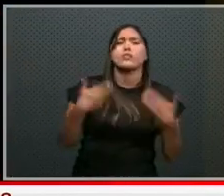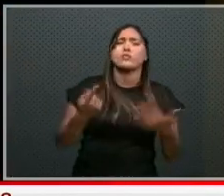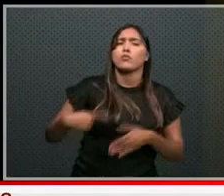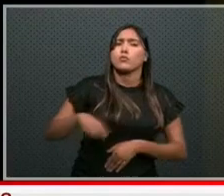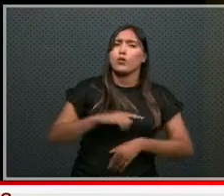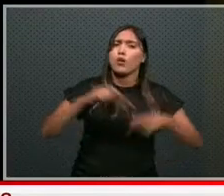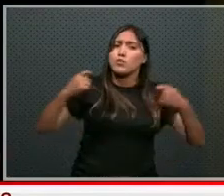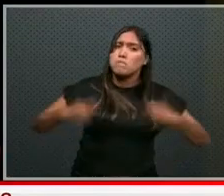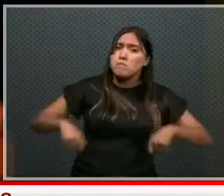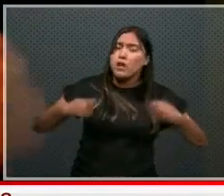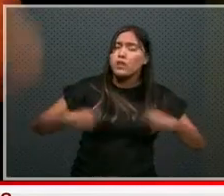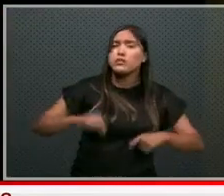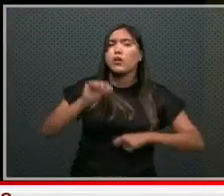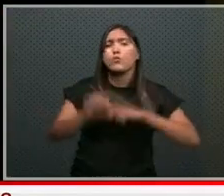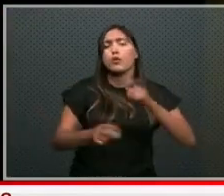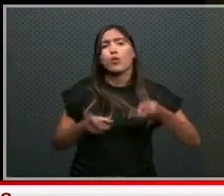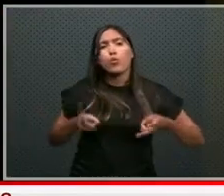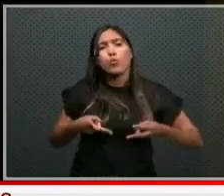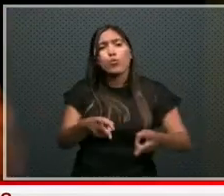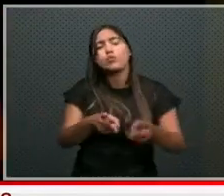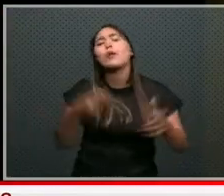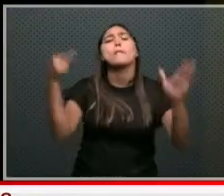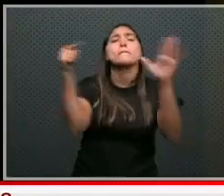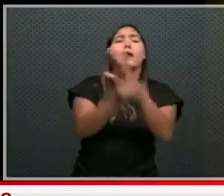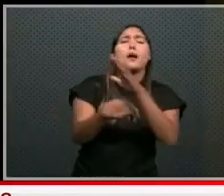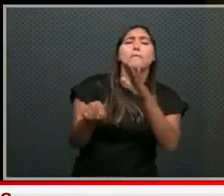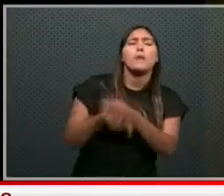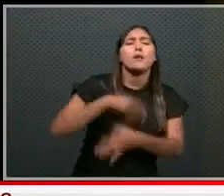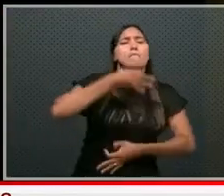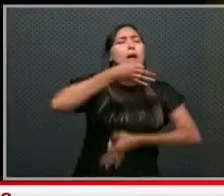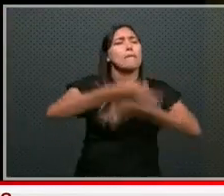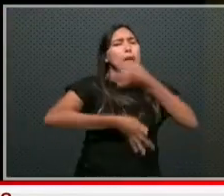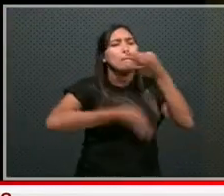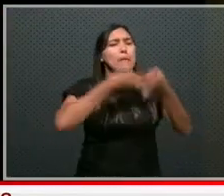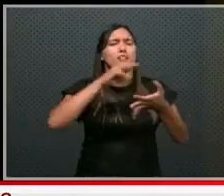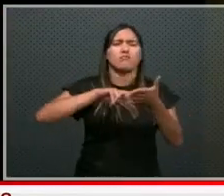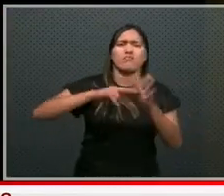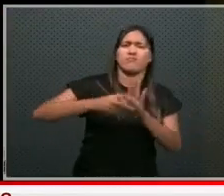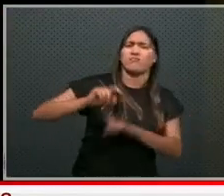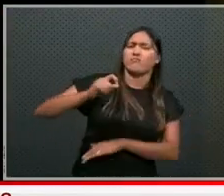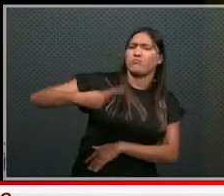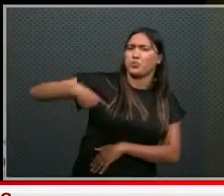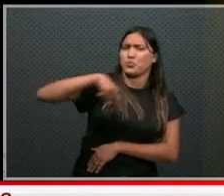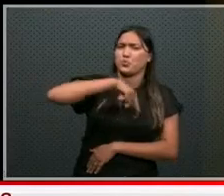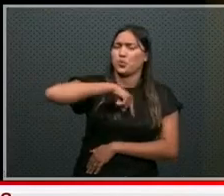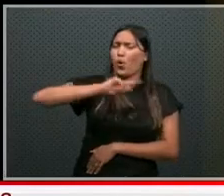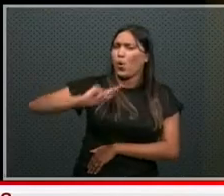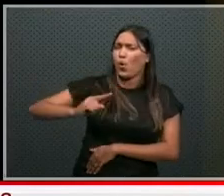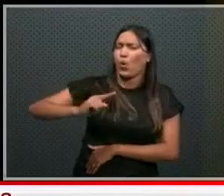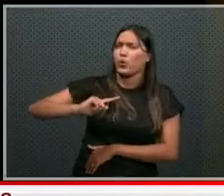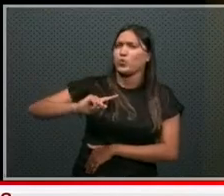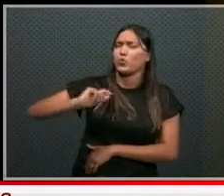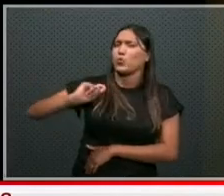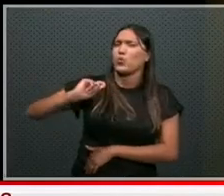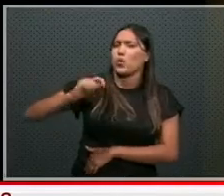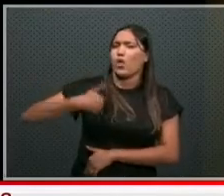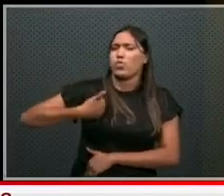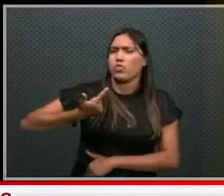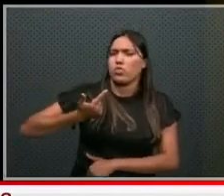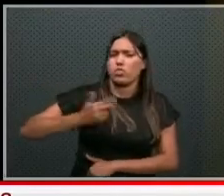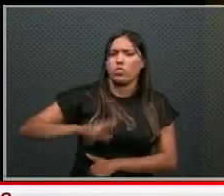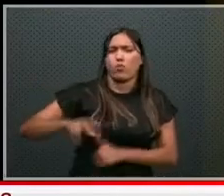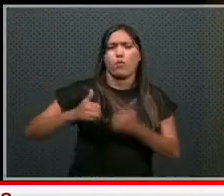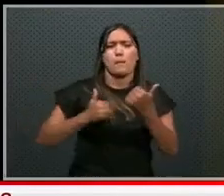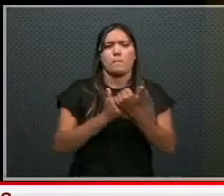possamos seguir questionando e se posicionando isso não significa que nós não estamos aqui para apoiar